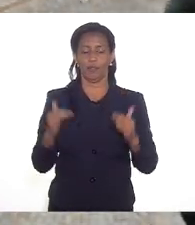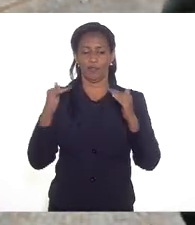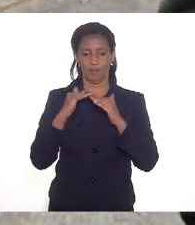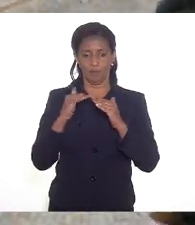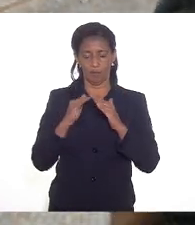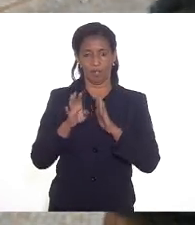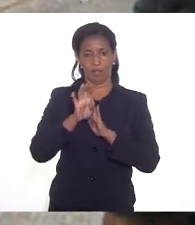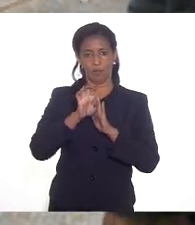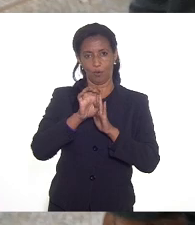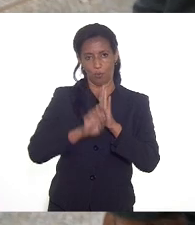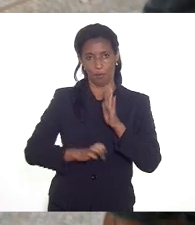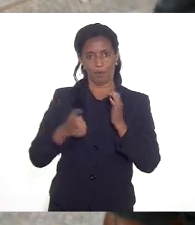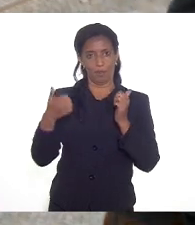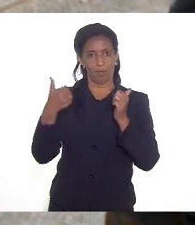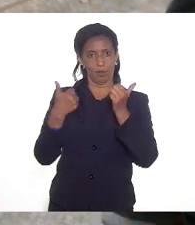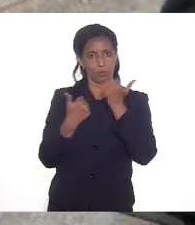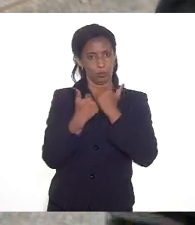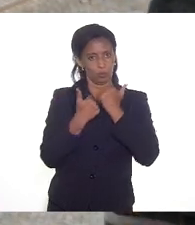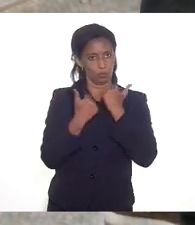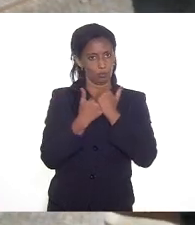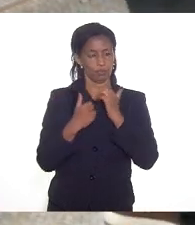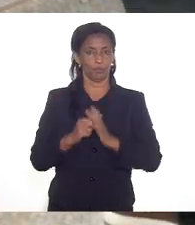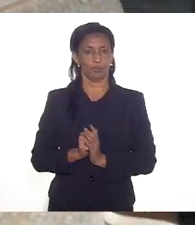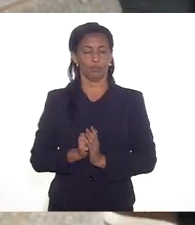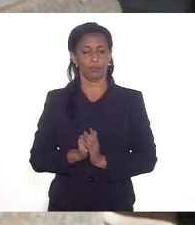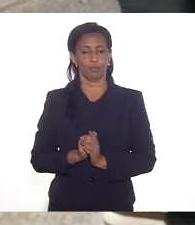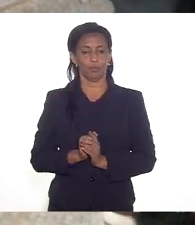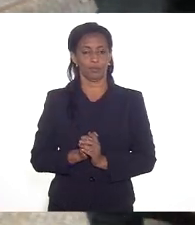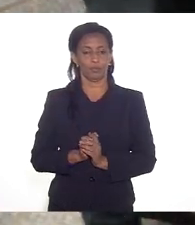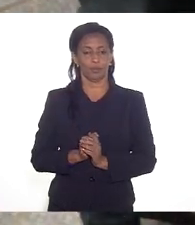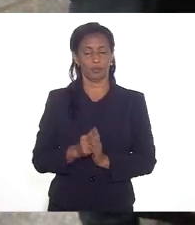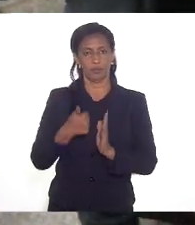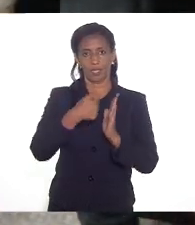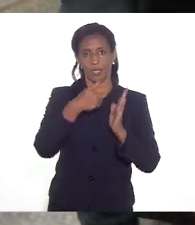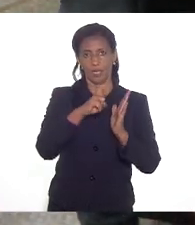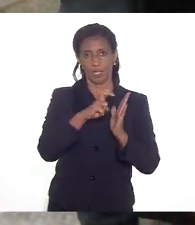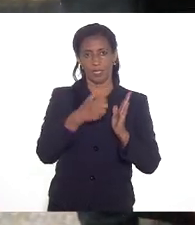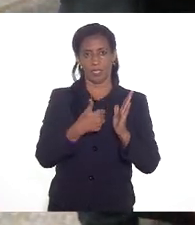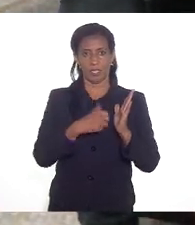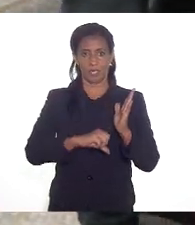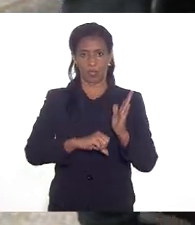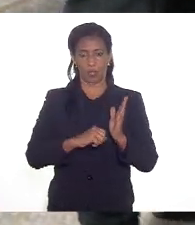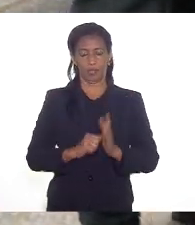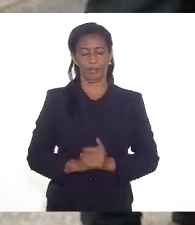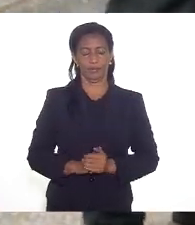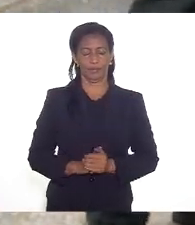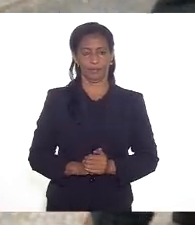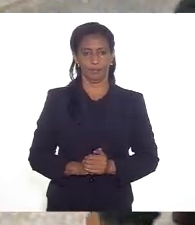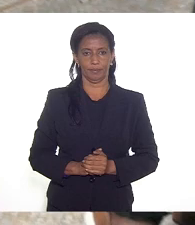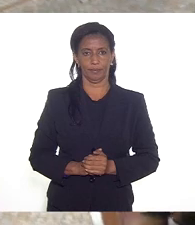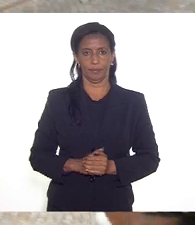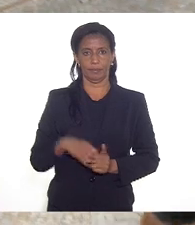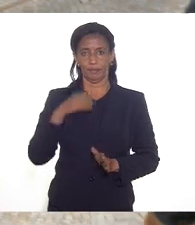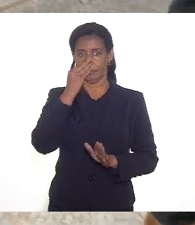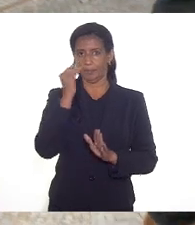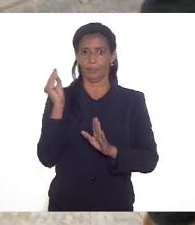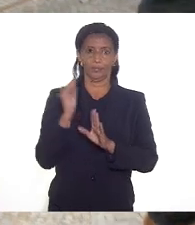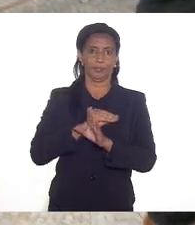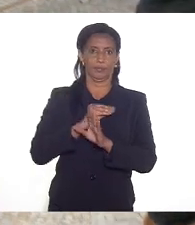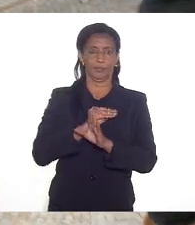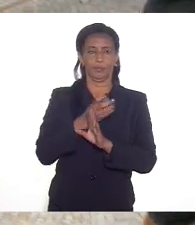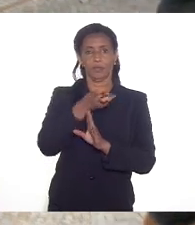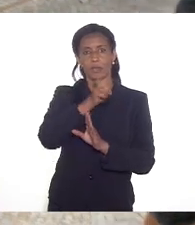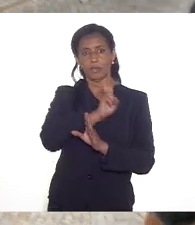favorável consumindo a curte Nativa e as emendas 15:19 pela prejudicar